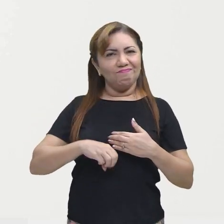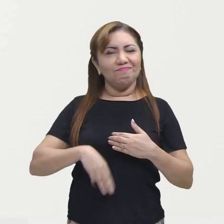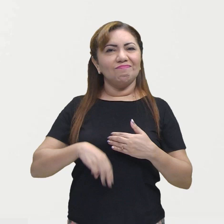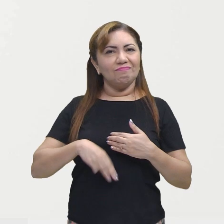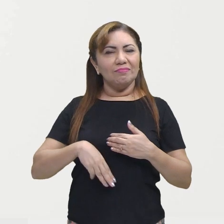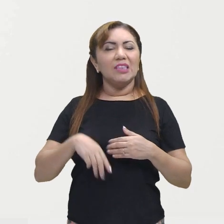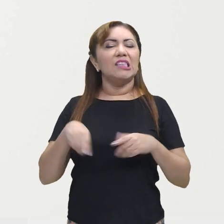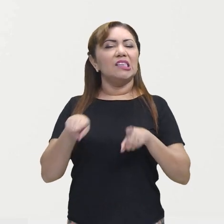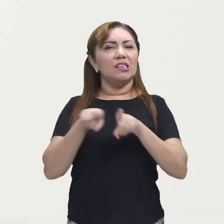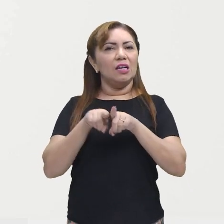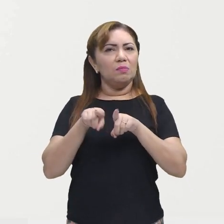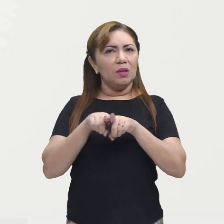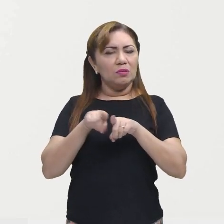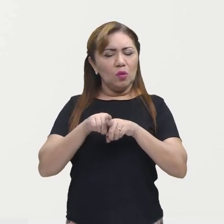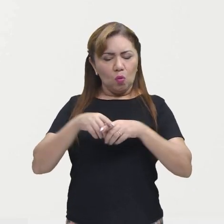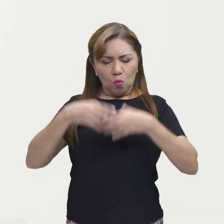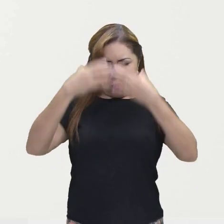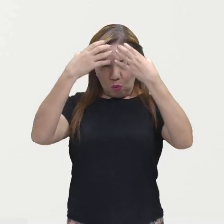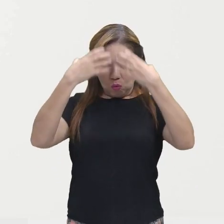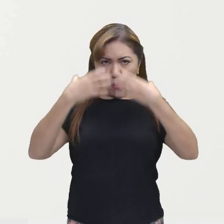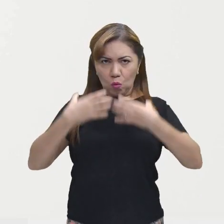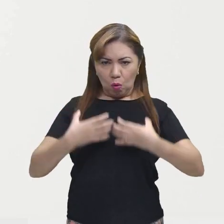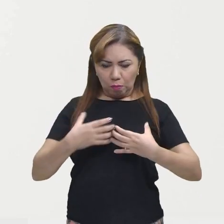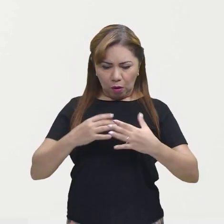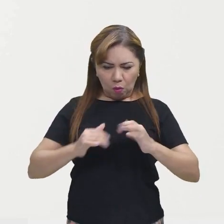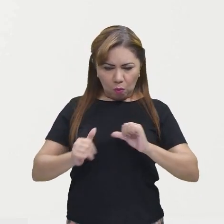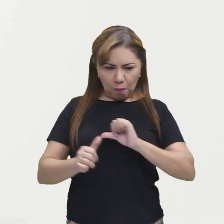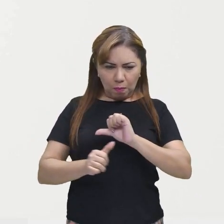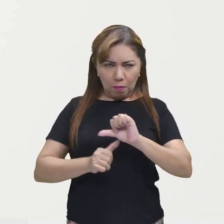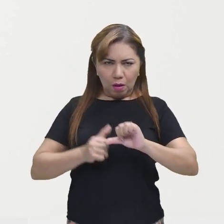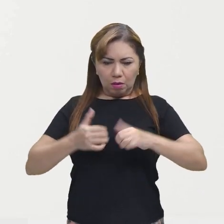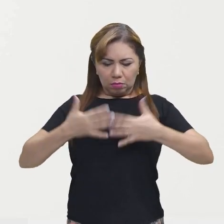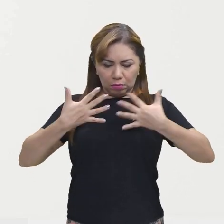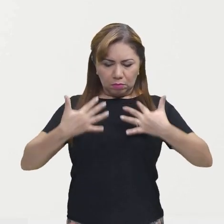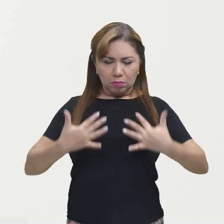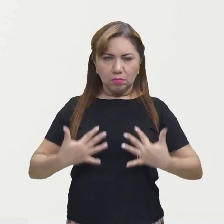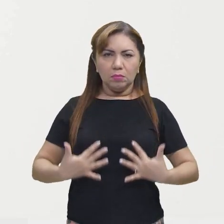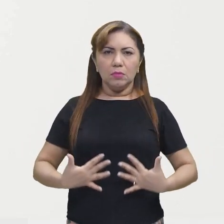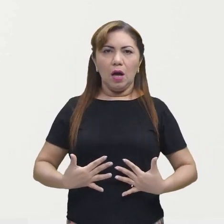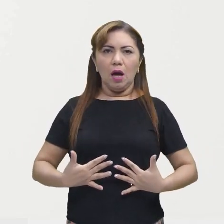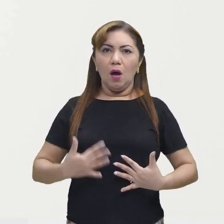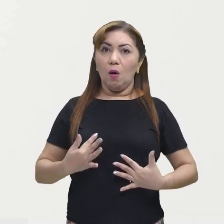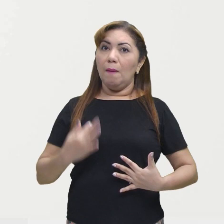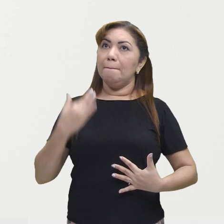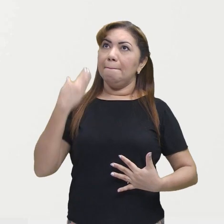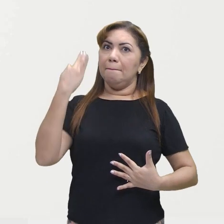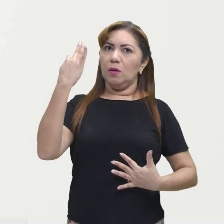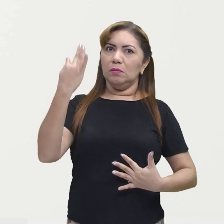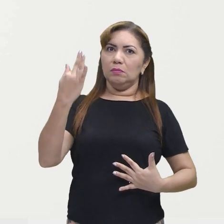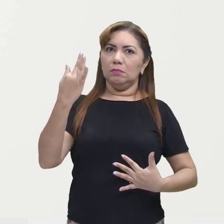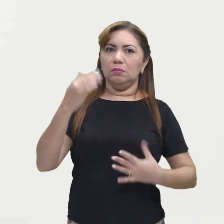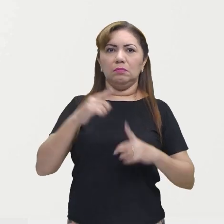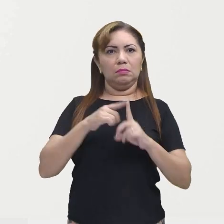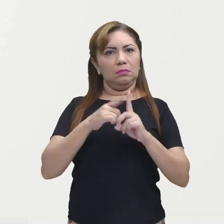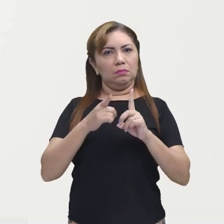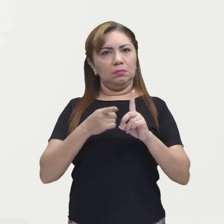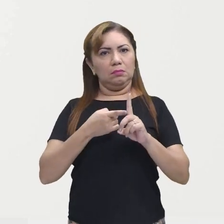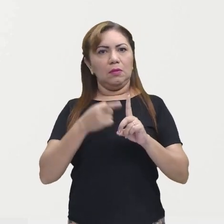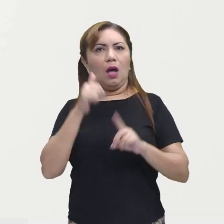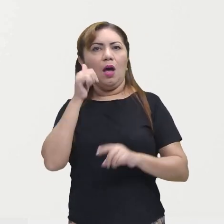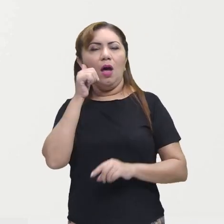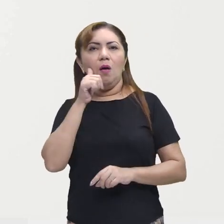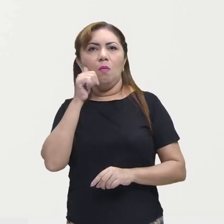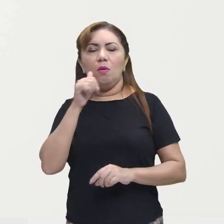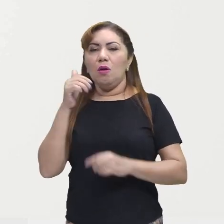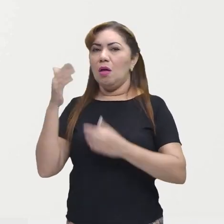para a possível gravidez. Então, como vocês podem ver na imagem, as